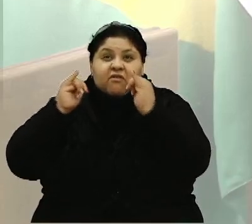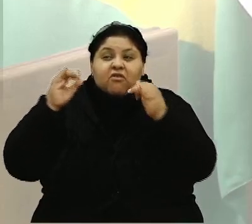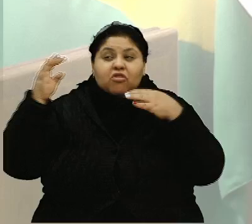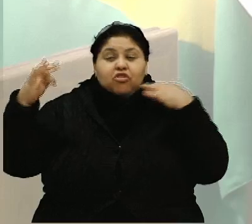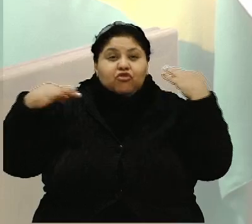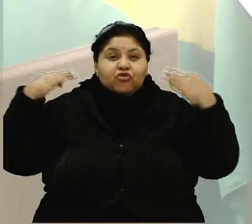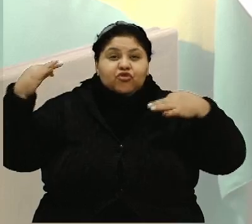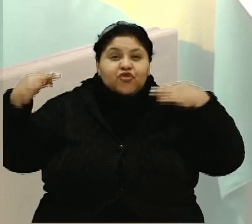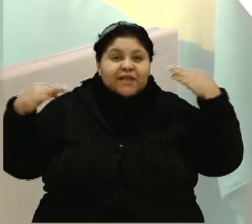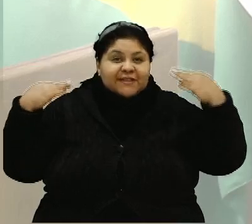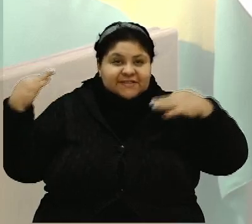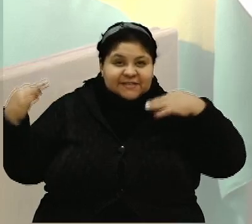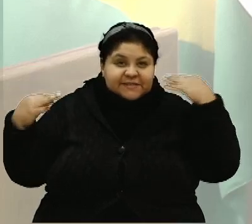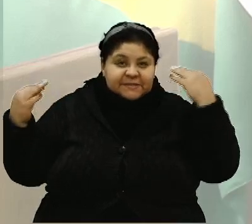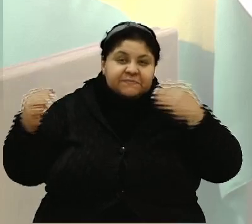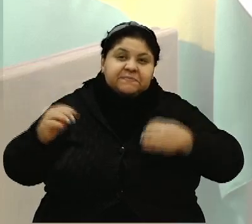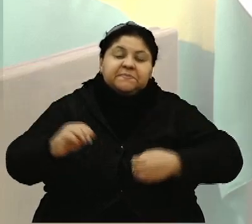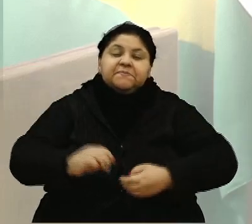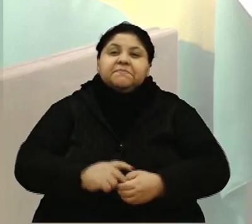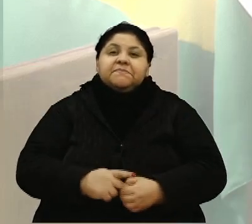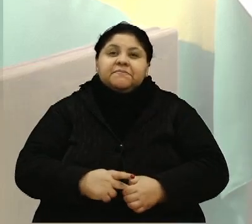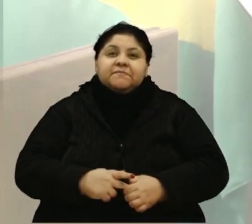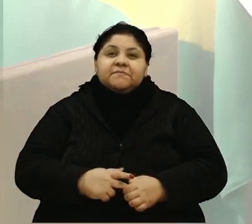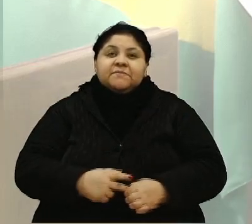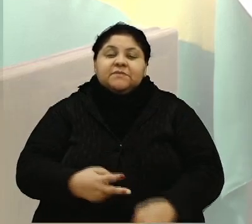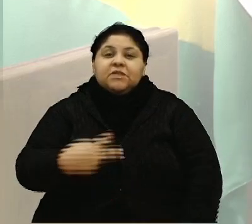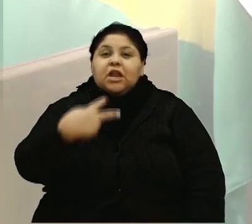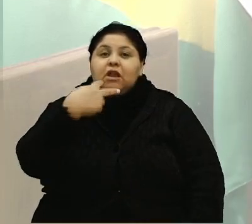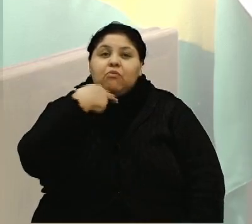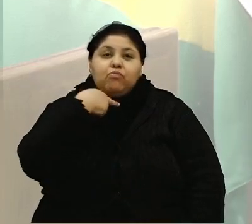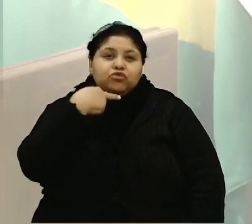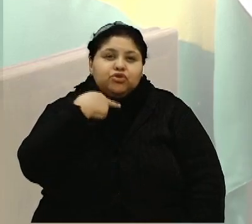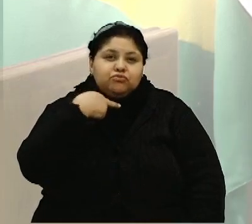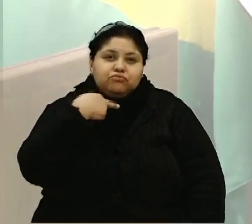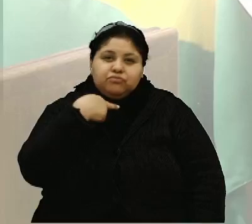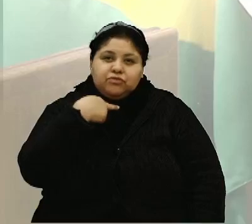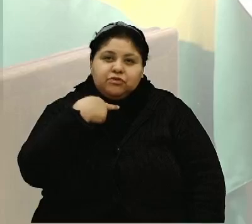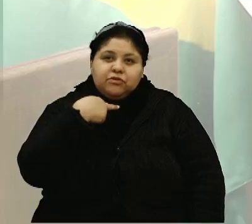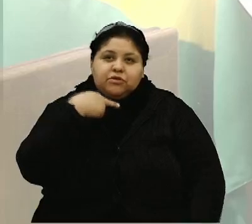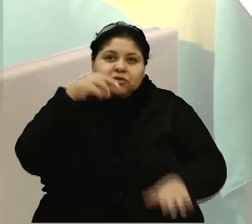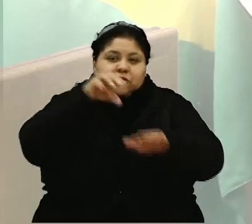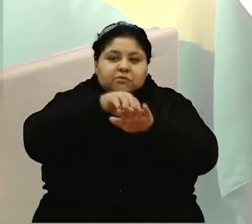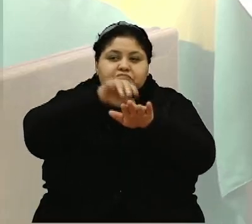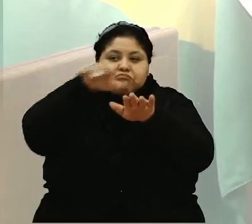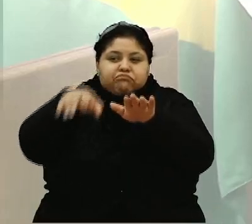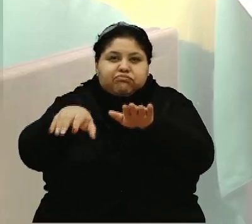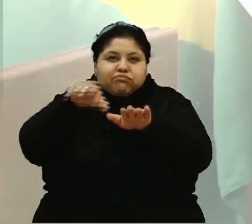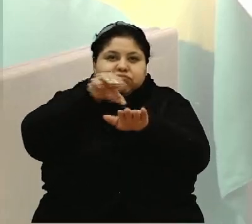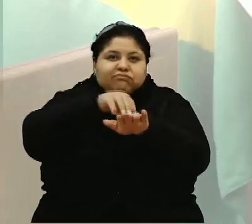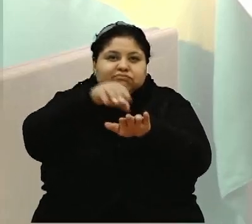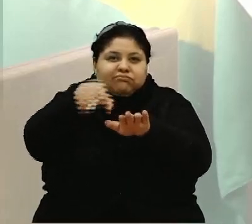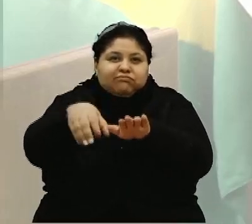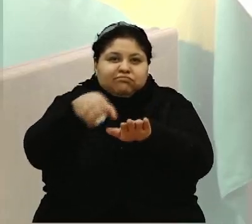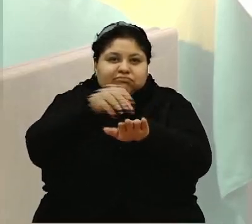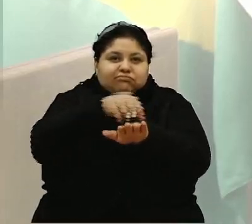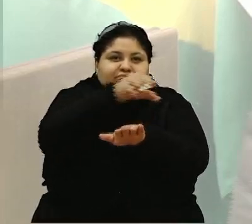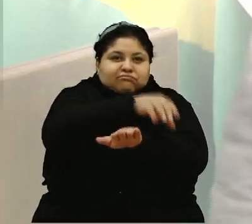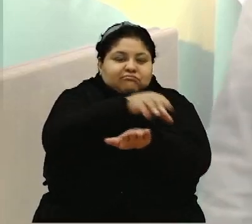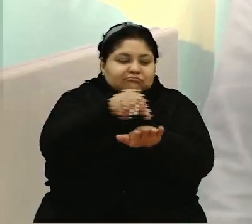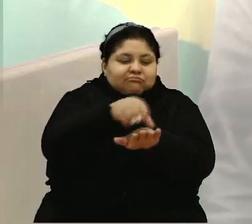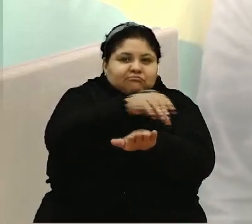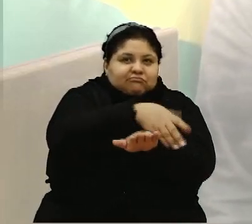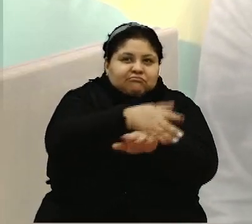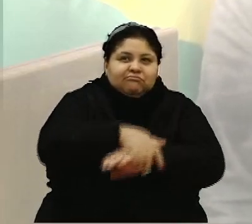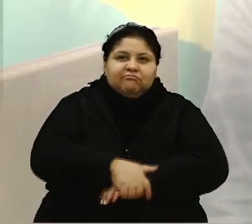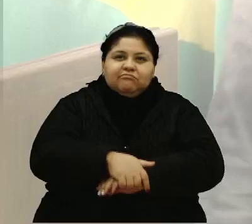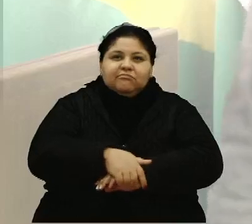que vinham e que não podiam desembarcar, fazer suas compras. O Si